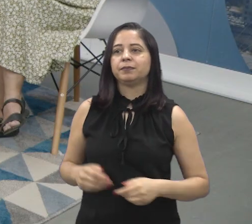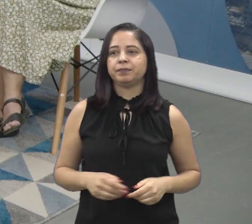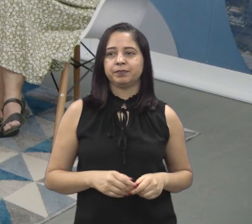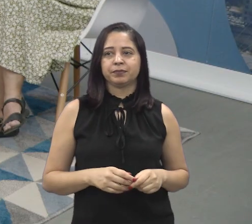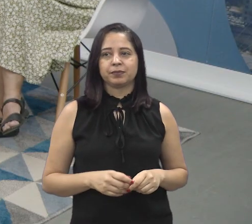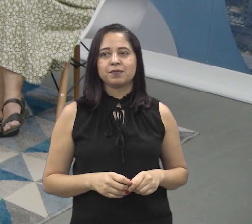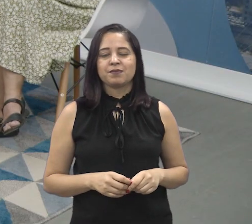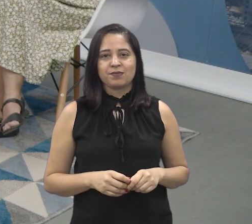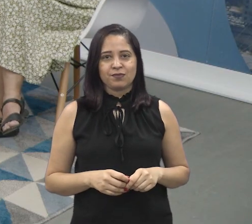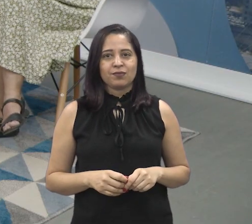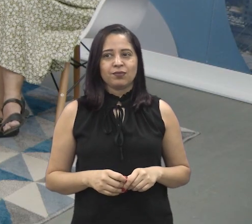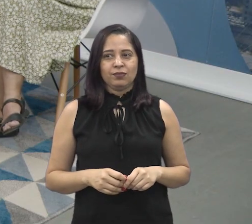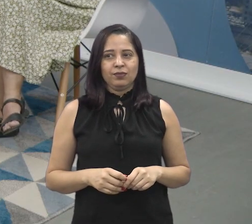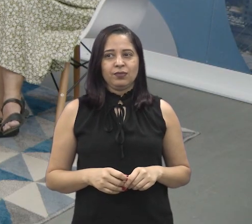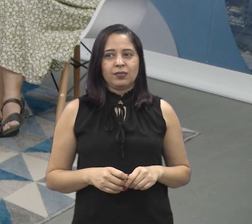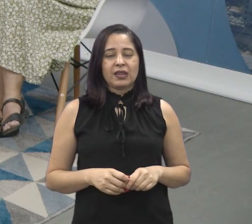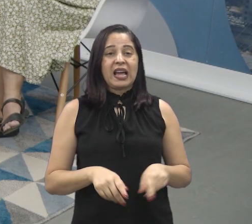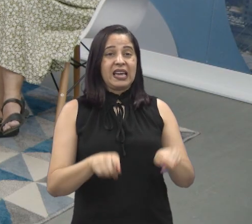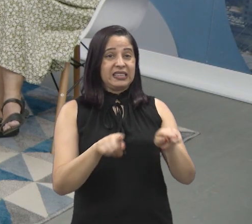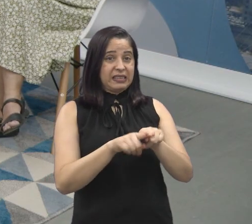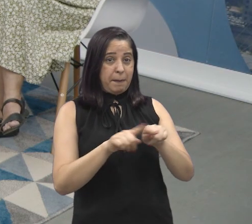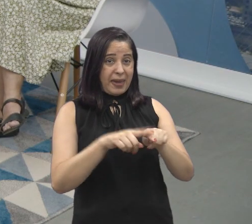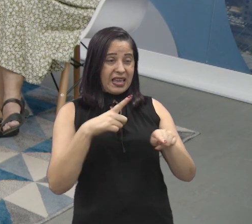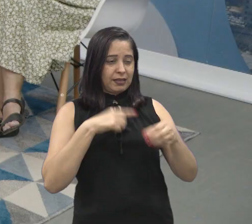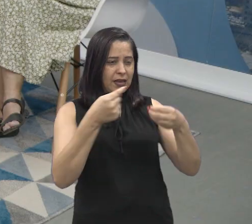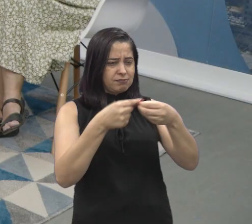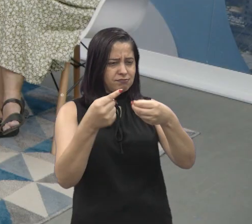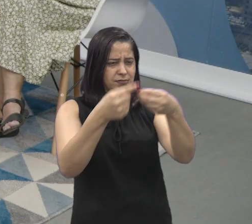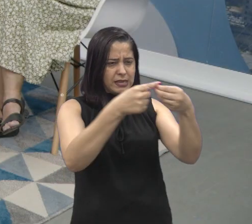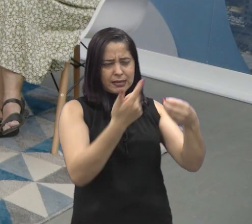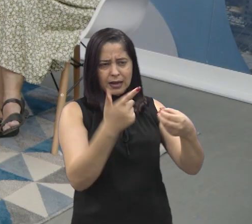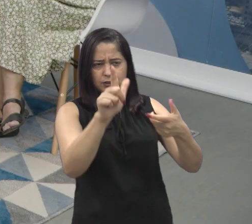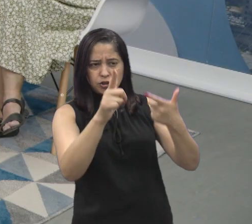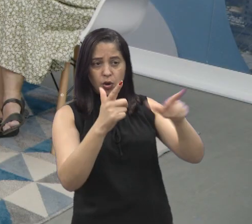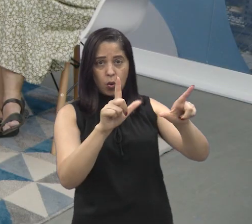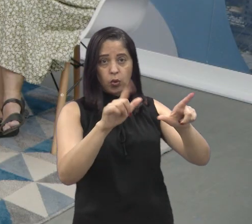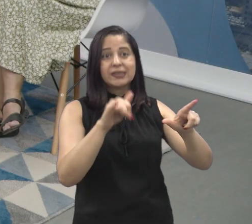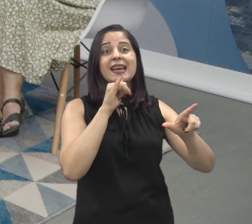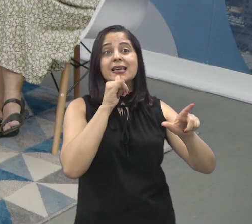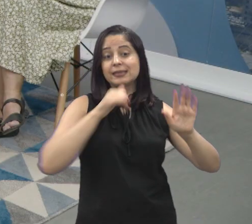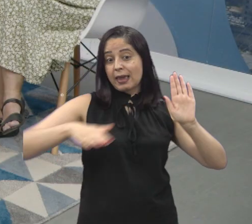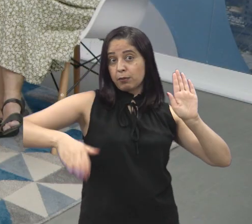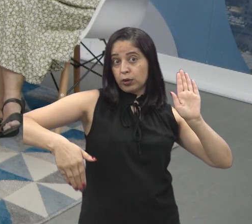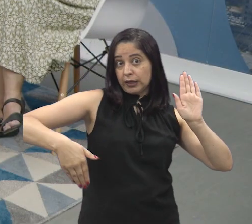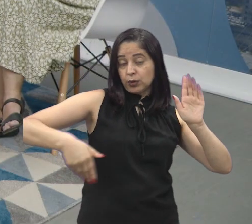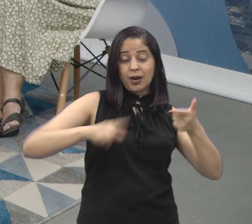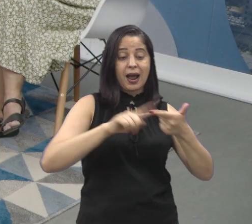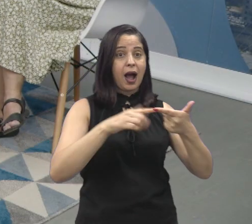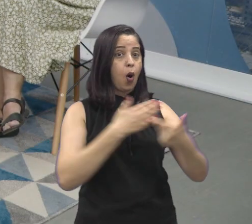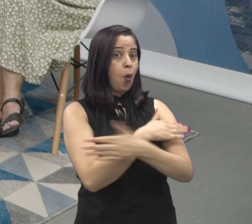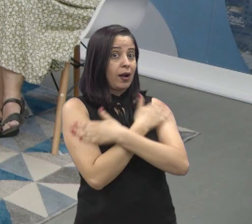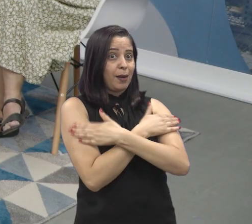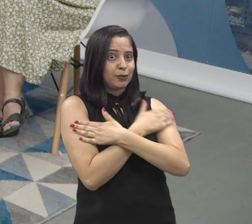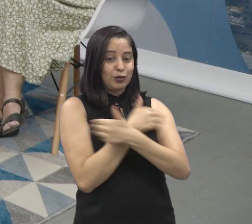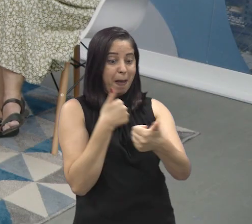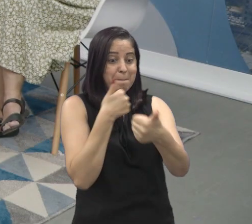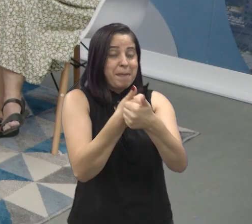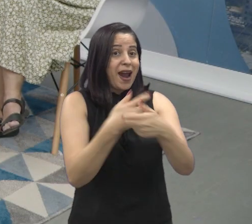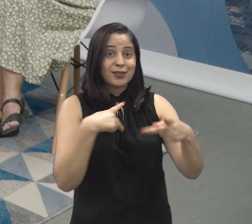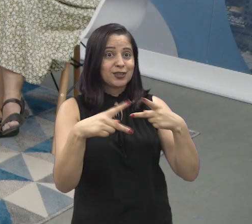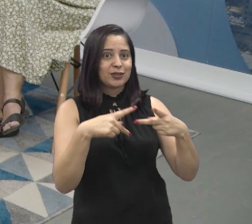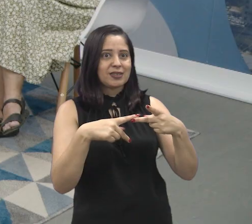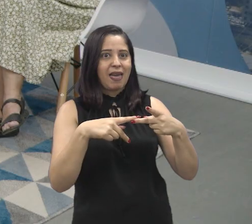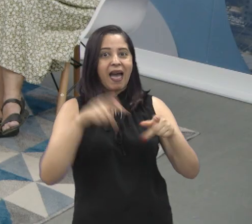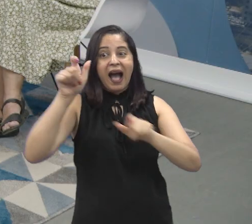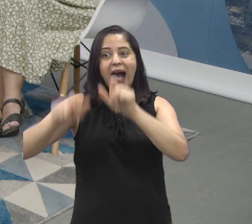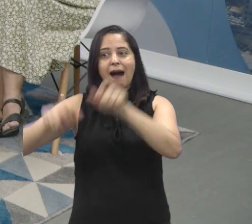disso, né, tem muitas outras cidades, né? A gente tem o litoral, o Campos do Jordão, que está aqui pertinho. Então, às vezes, muitas pessoas